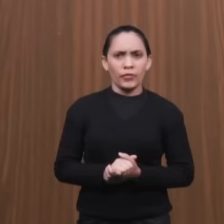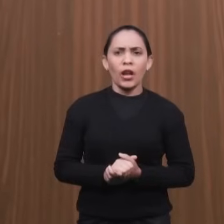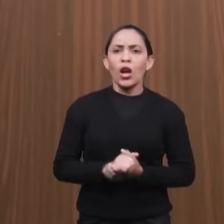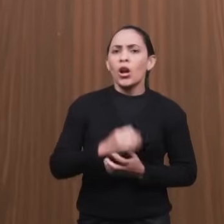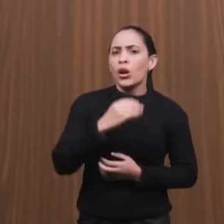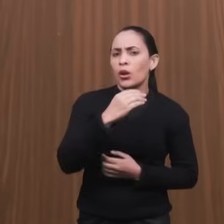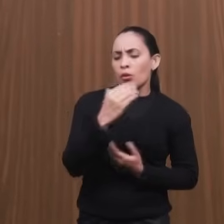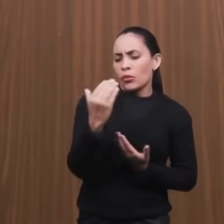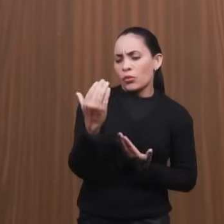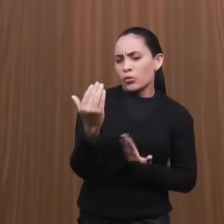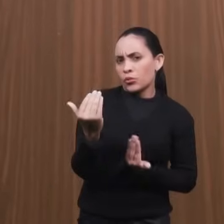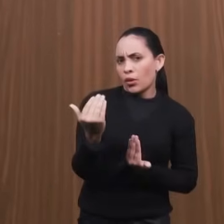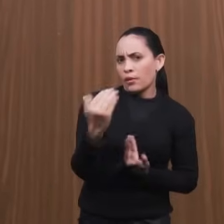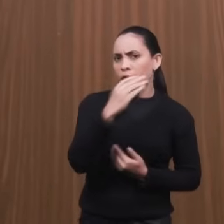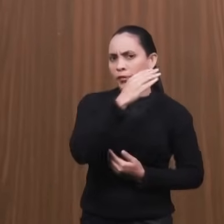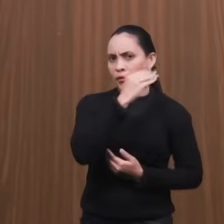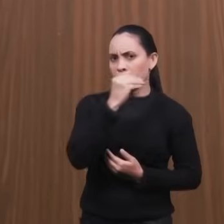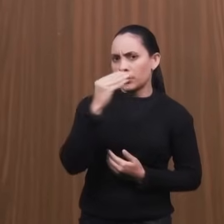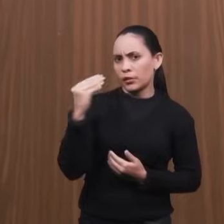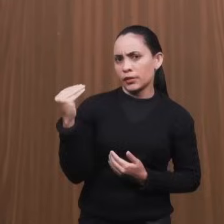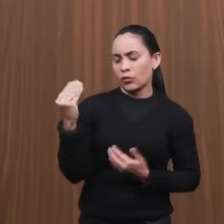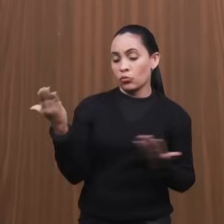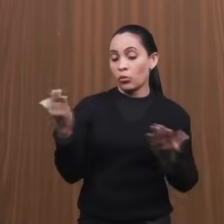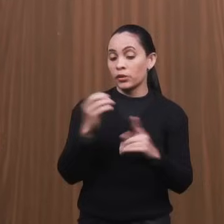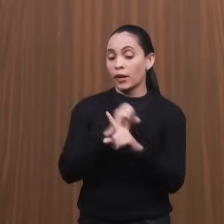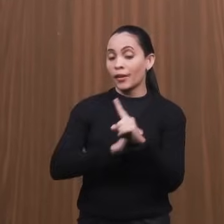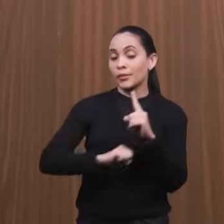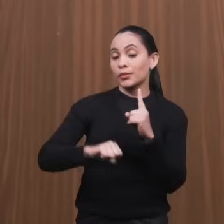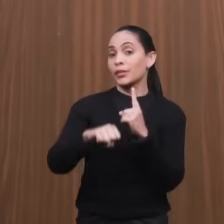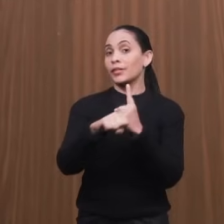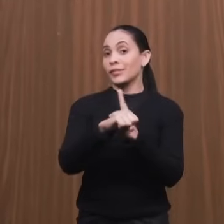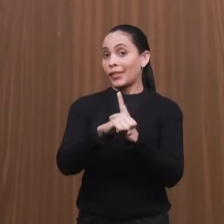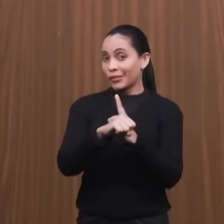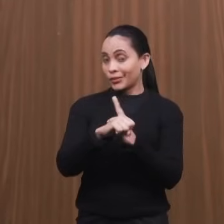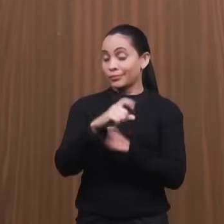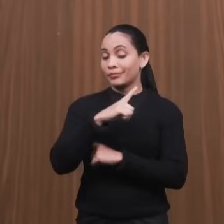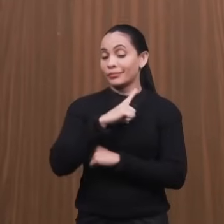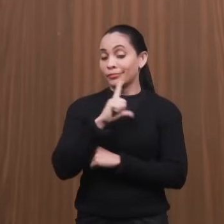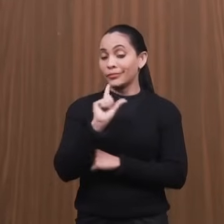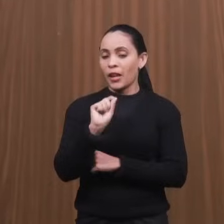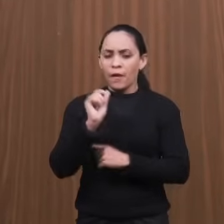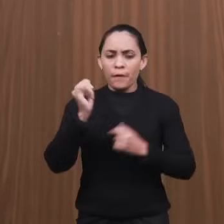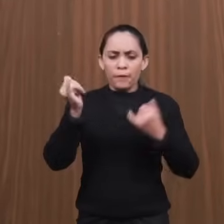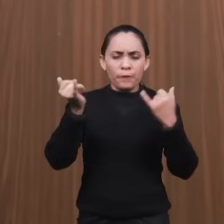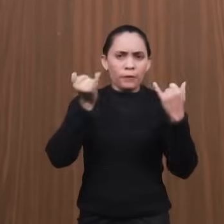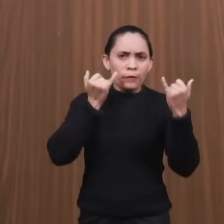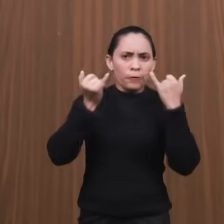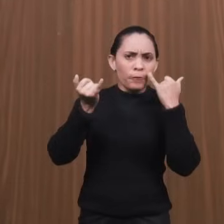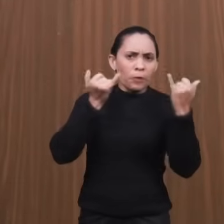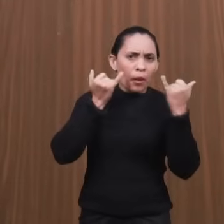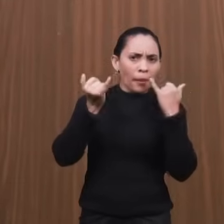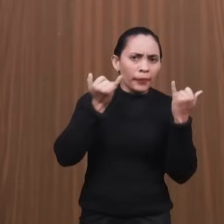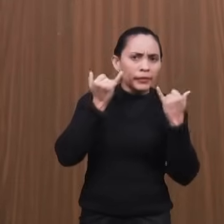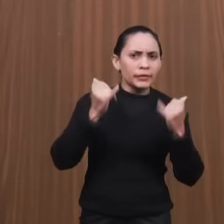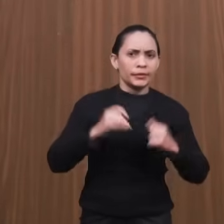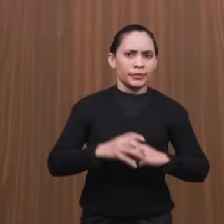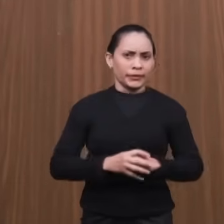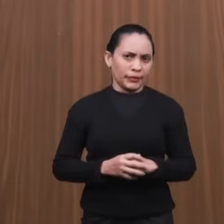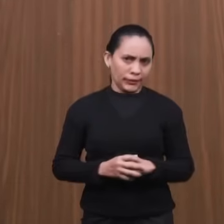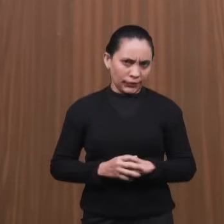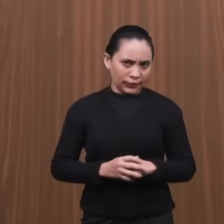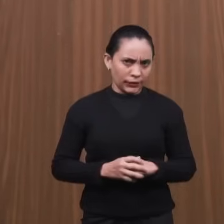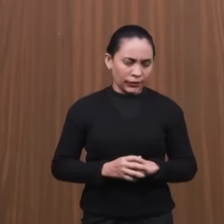os adolescentes. O que é que a sociedade hoje está recebendo de informações em relação